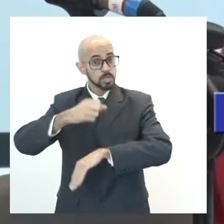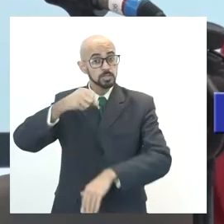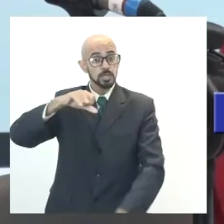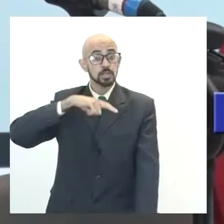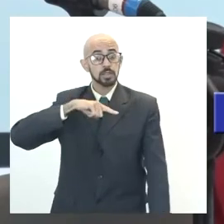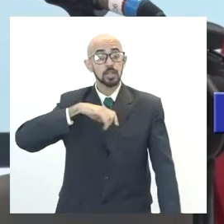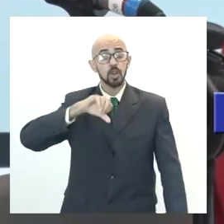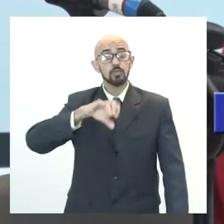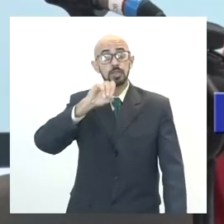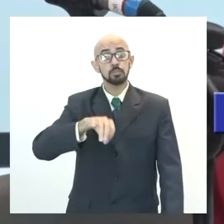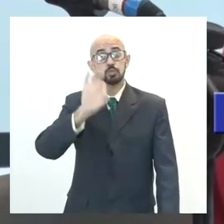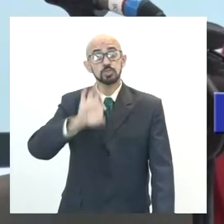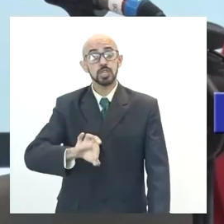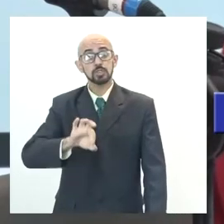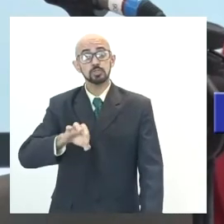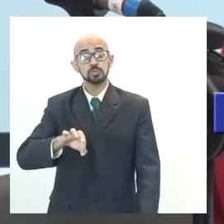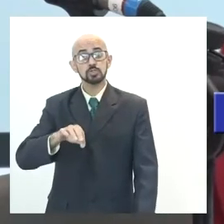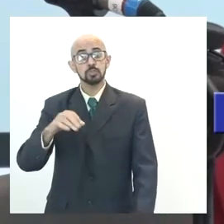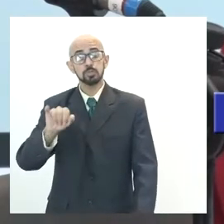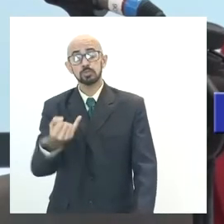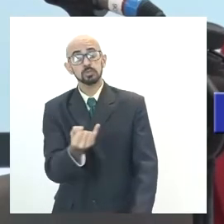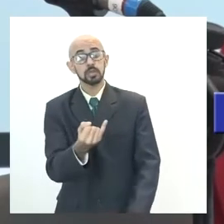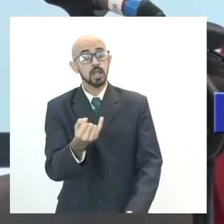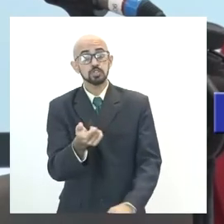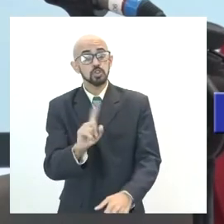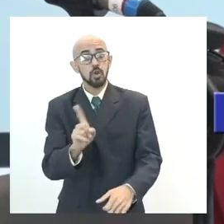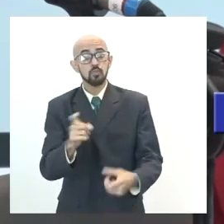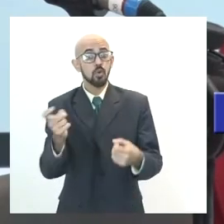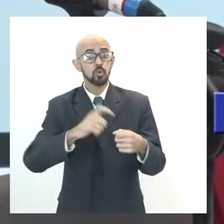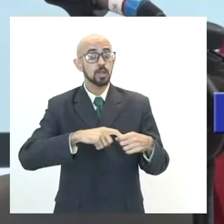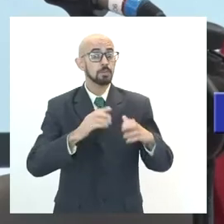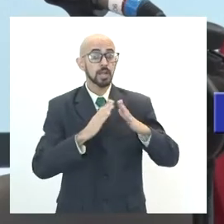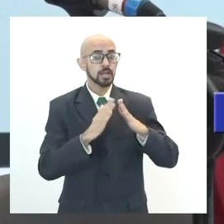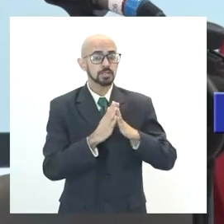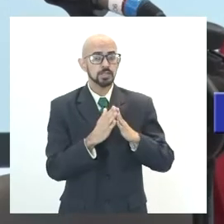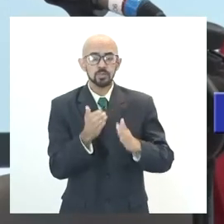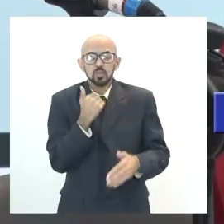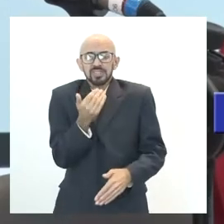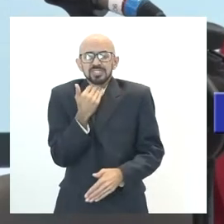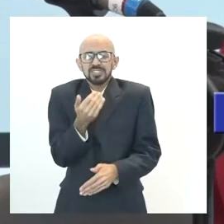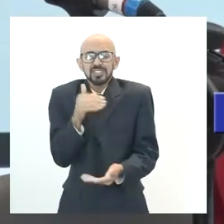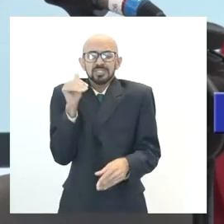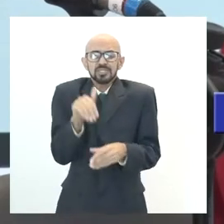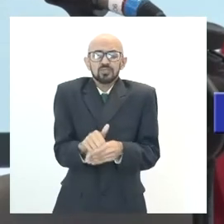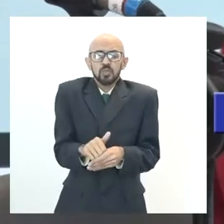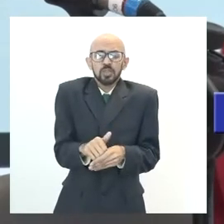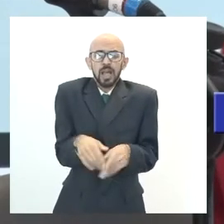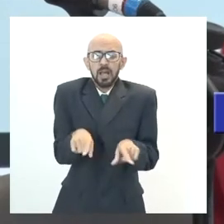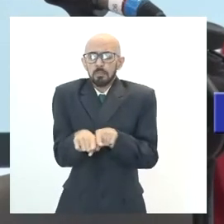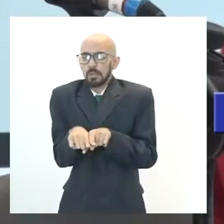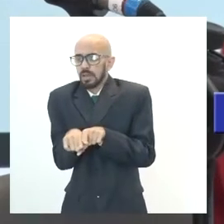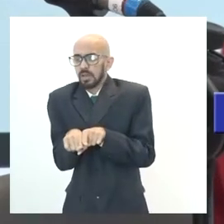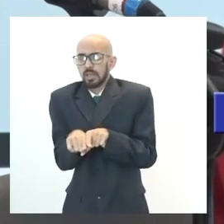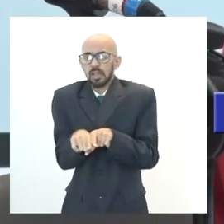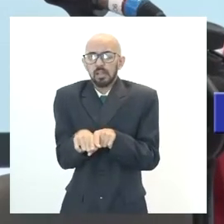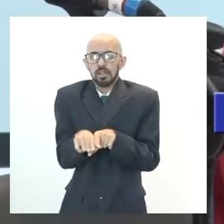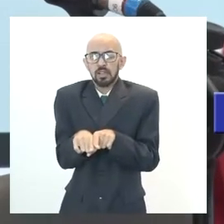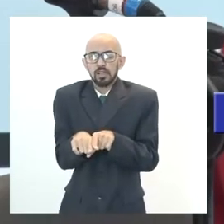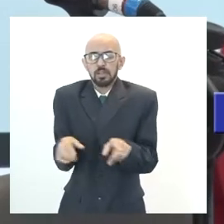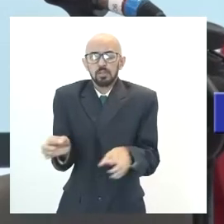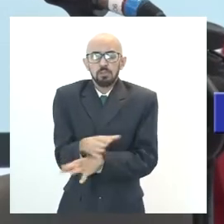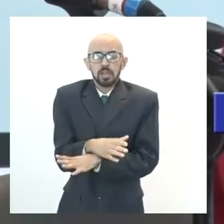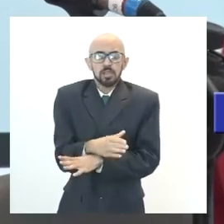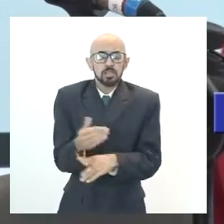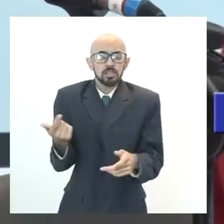e o que adianta nessa pele 13954 voltar a paridade integralidade de